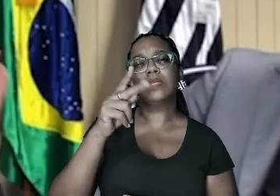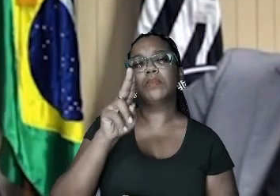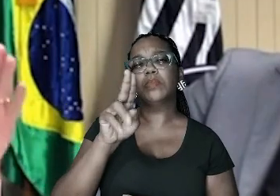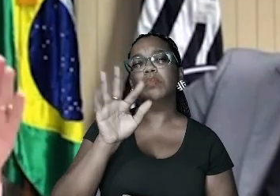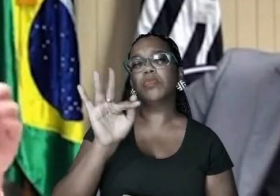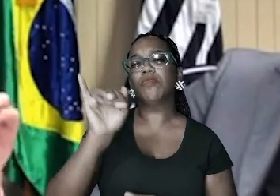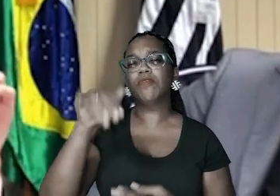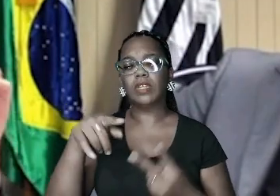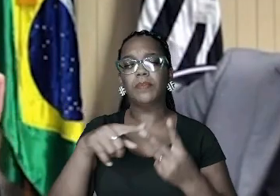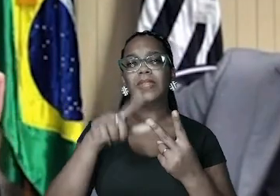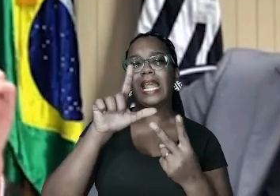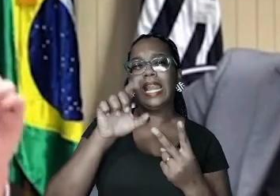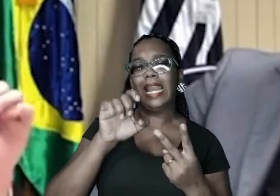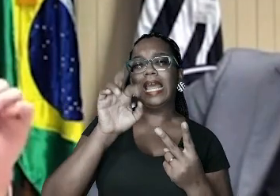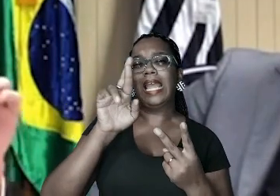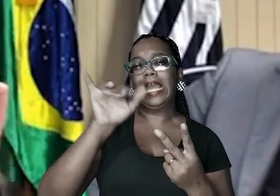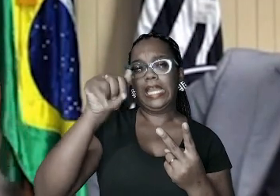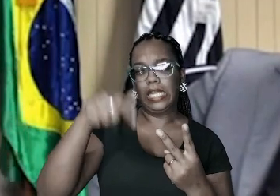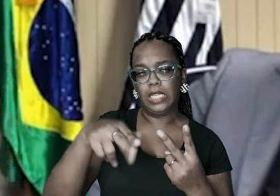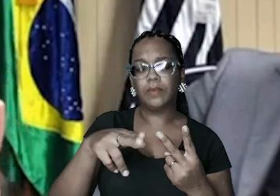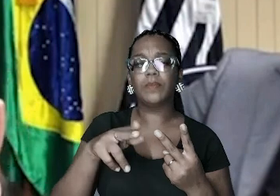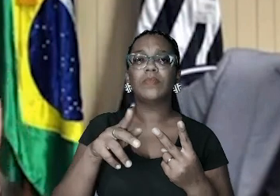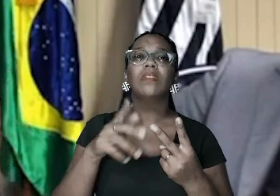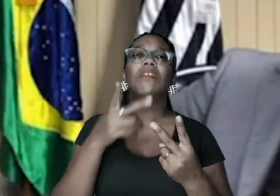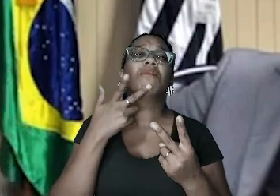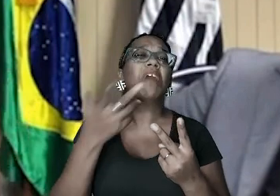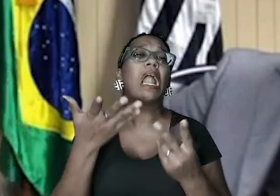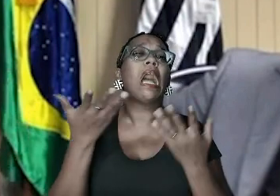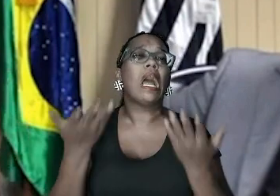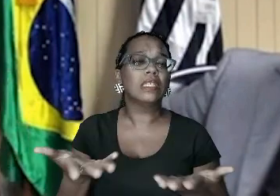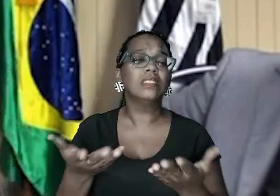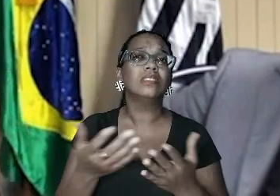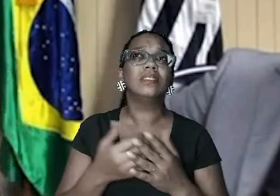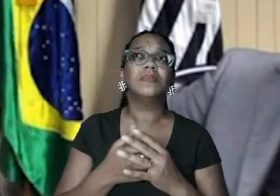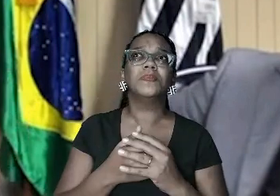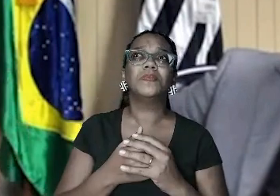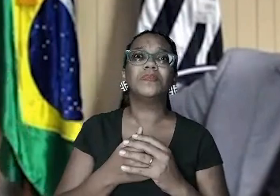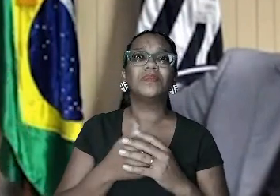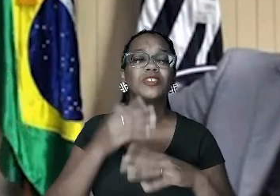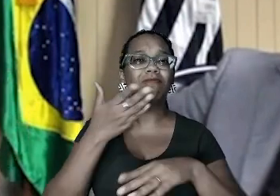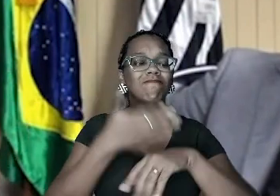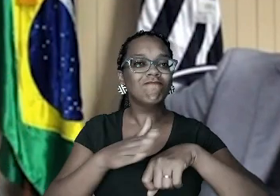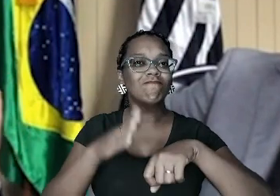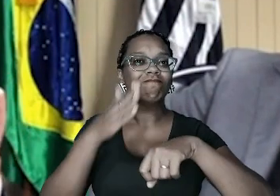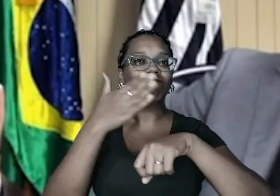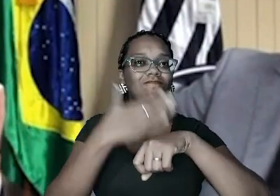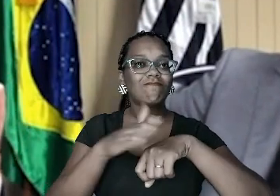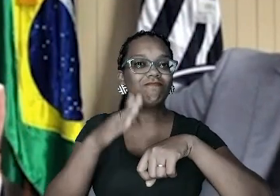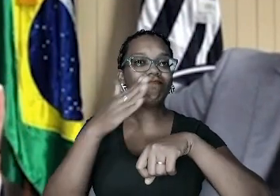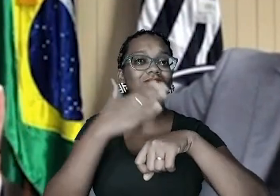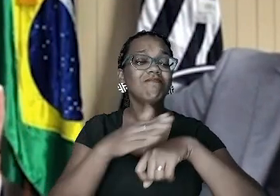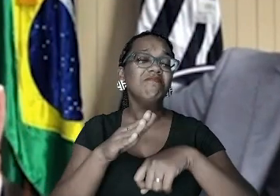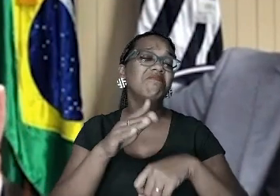mas quando nós falamos no estufim quando nós falamos no Leia nós estamos falando ainda